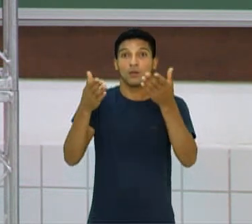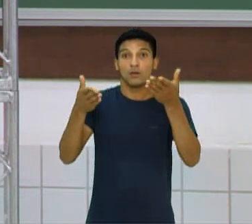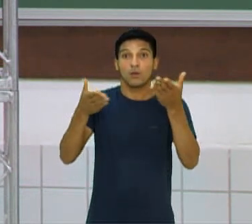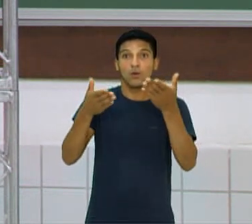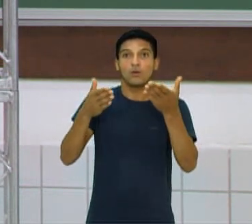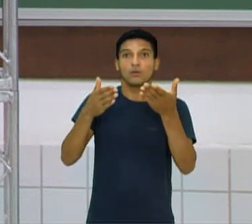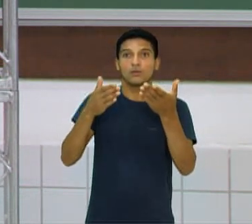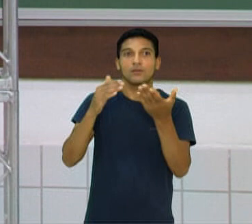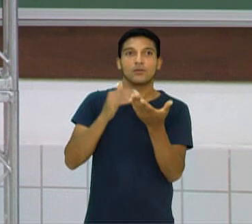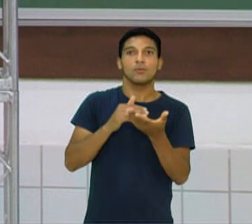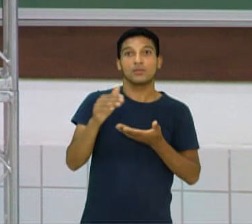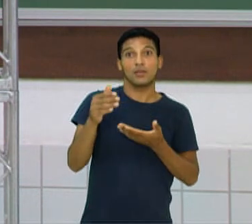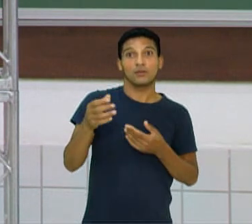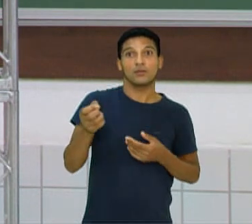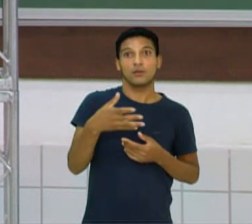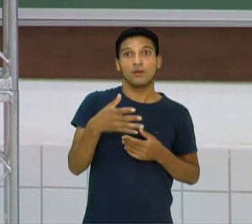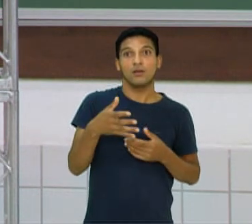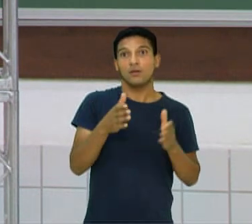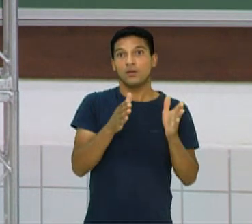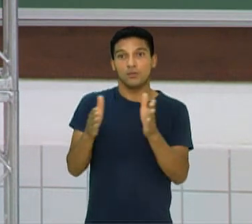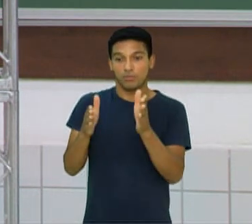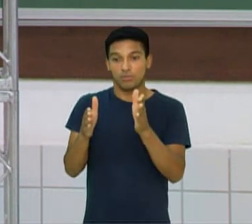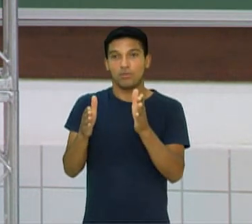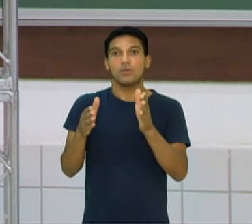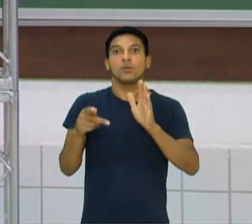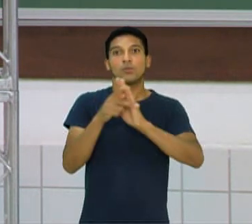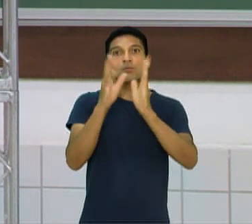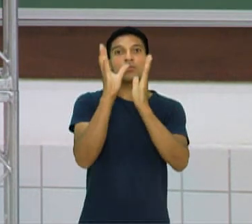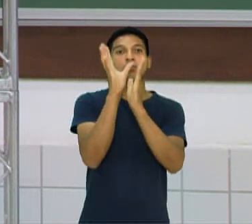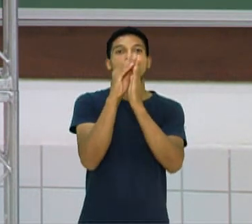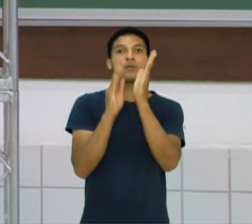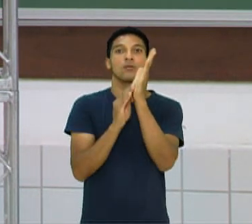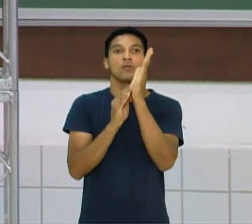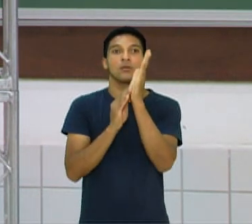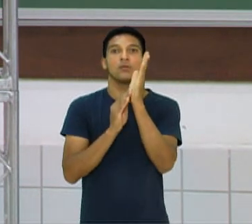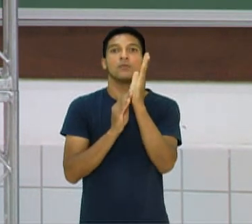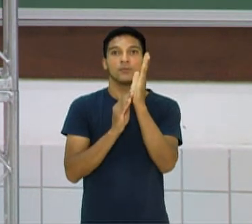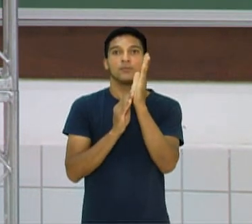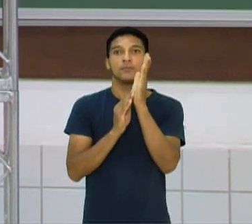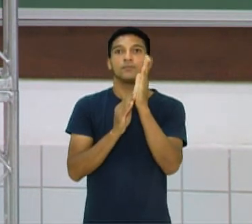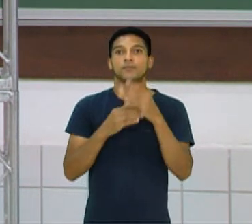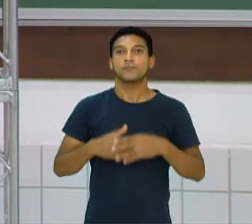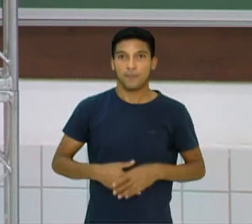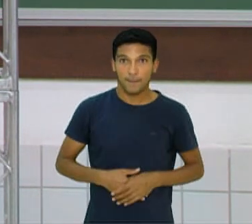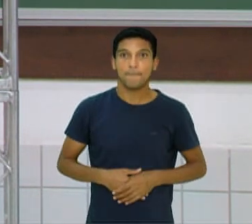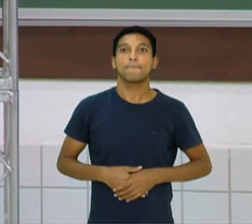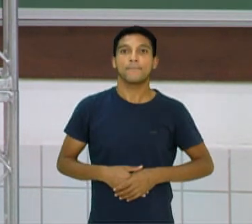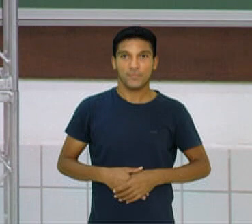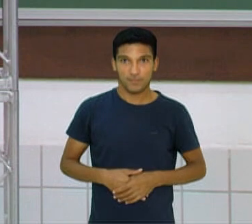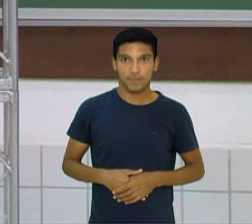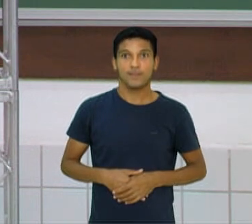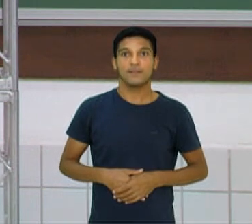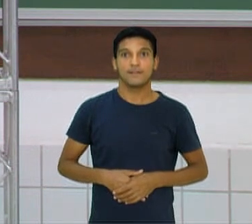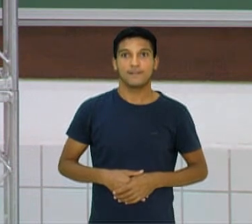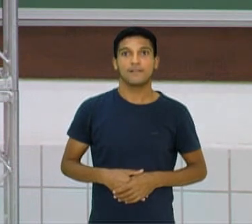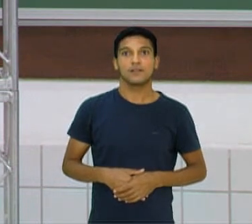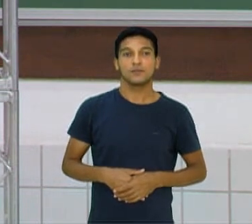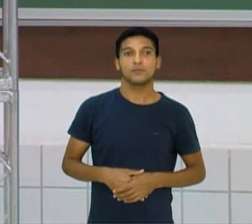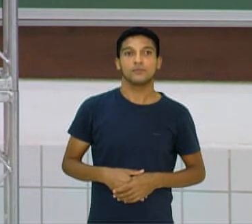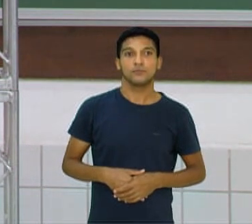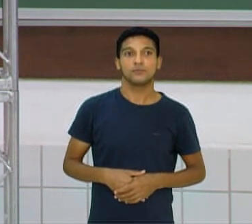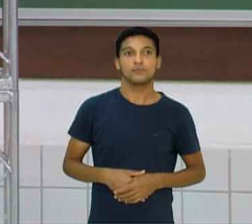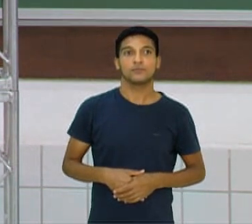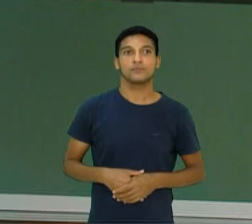um bloco novo de conteúdo, E ele vai nos acompanhar aí até o final do ano. Então nós